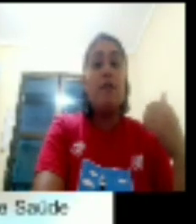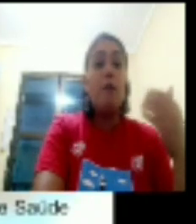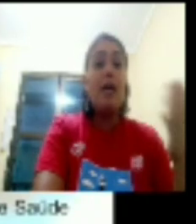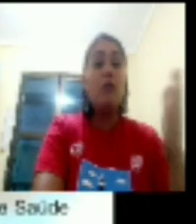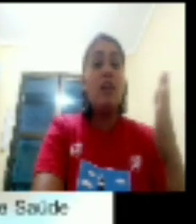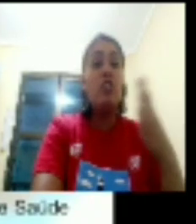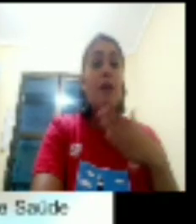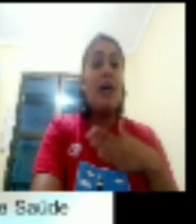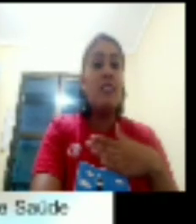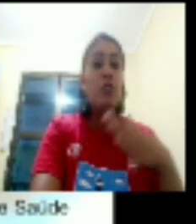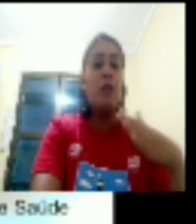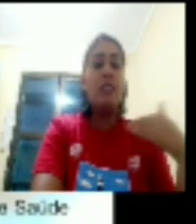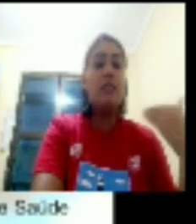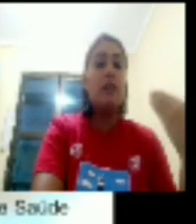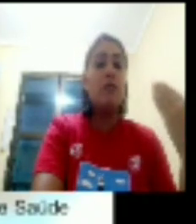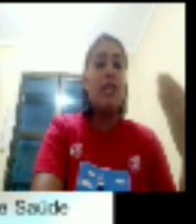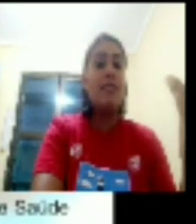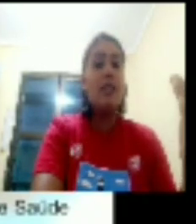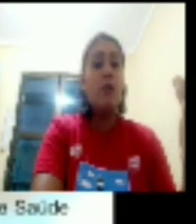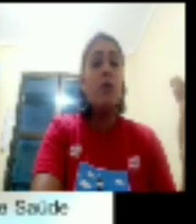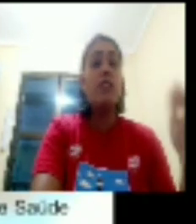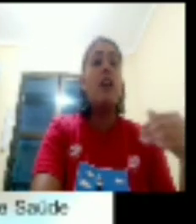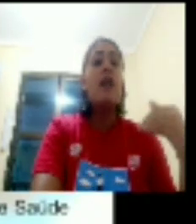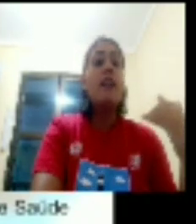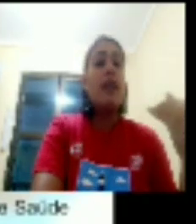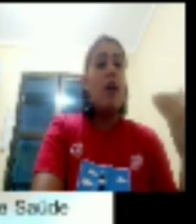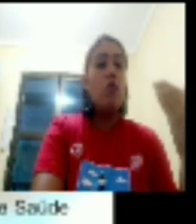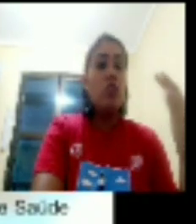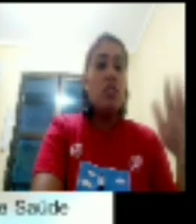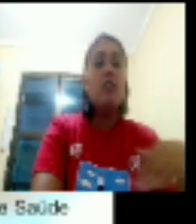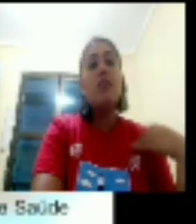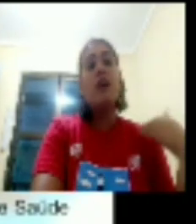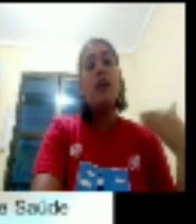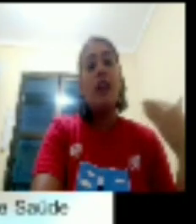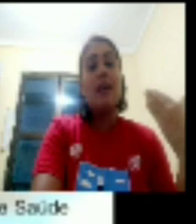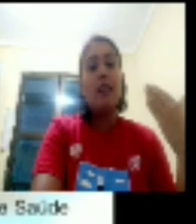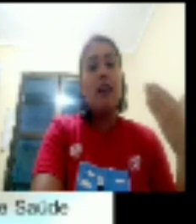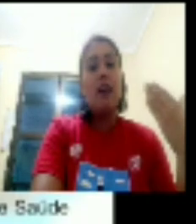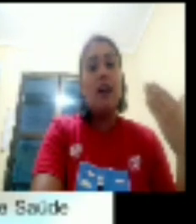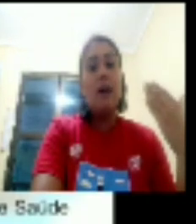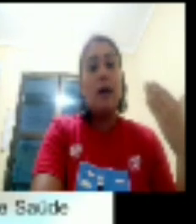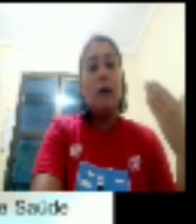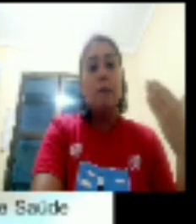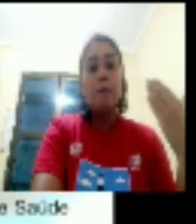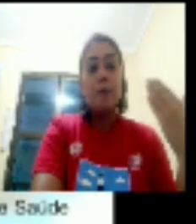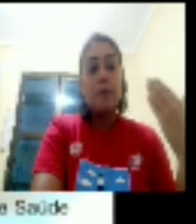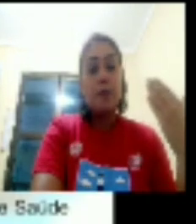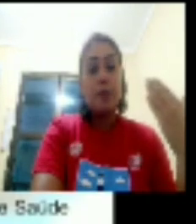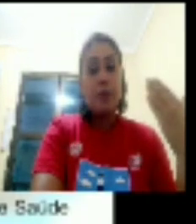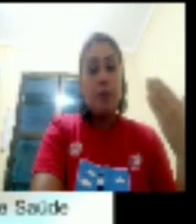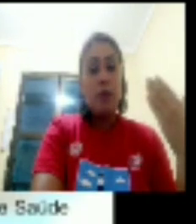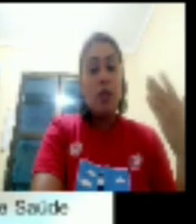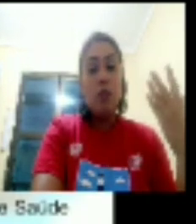importante foi ter formado as bases para a seção da saúde, que é onde dizia que a